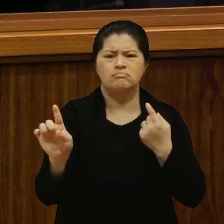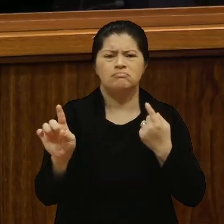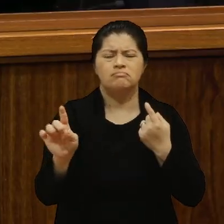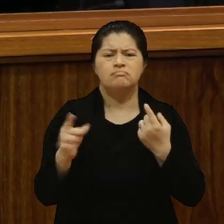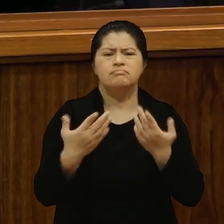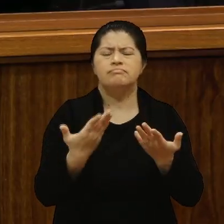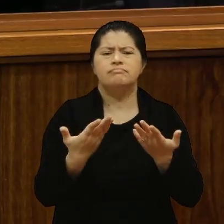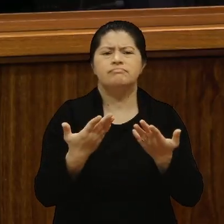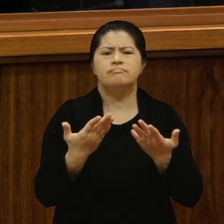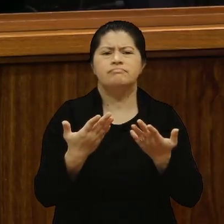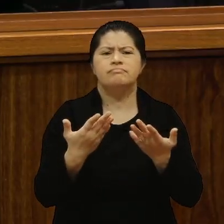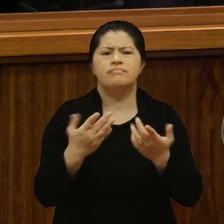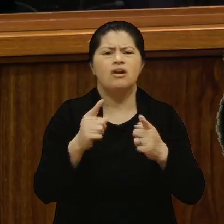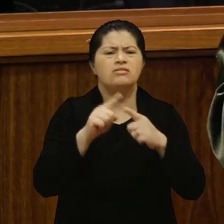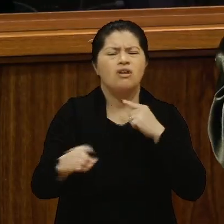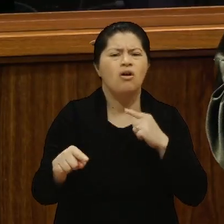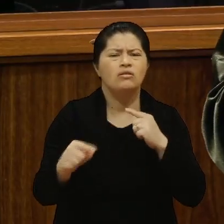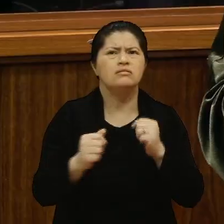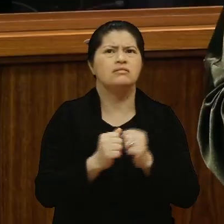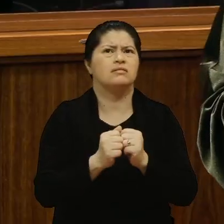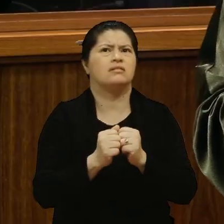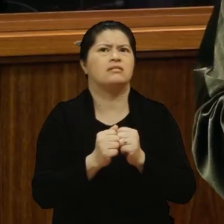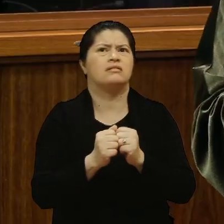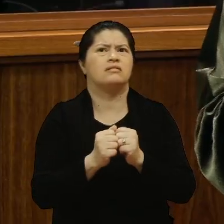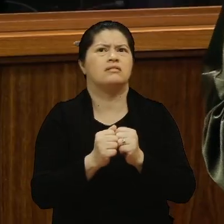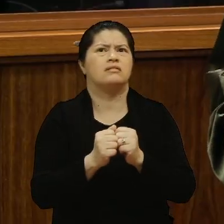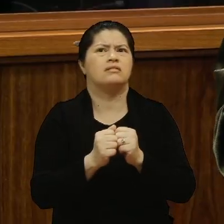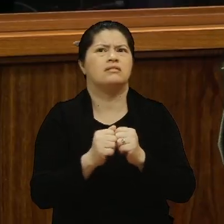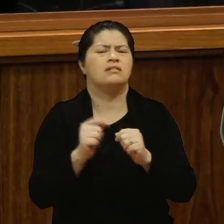de tempo, era de metros, foi no mesmo momento.